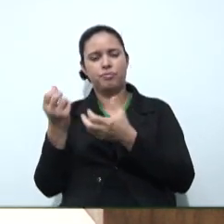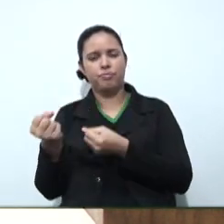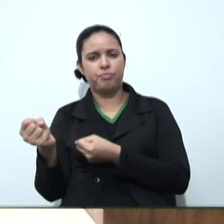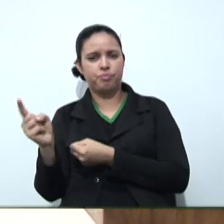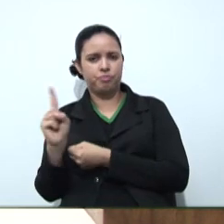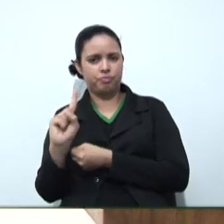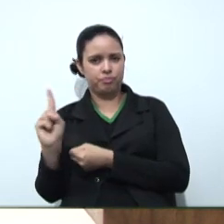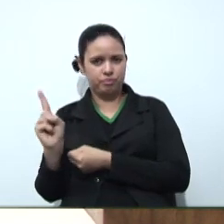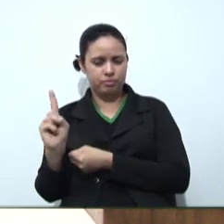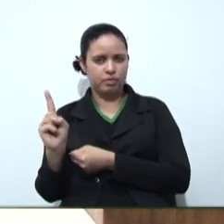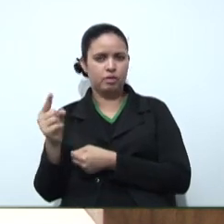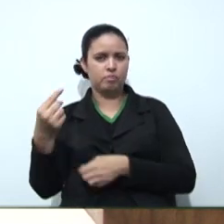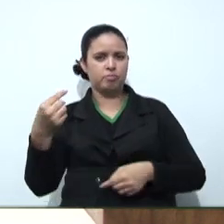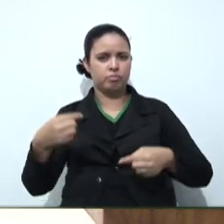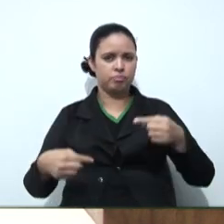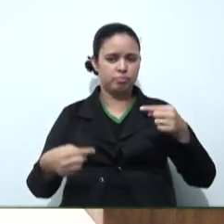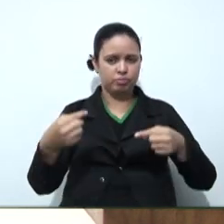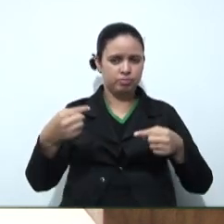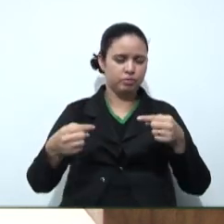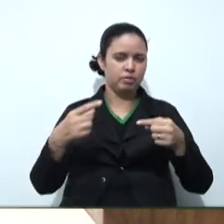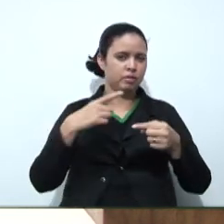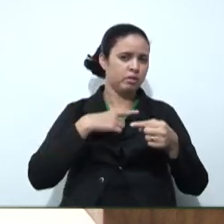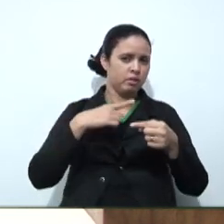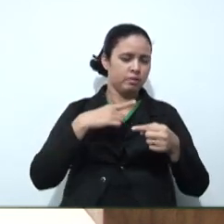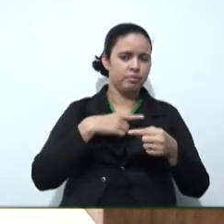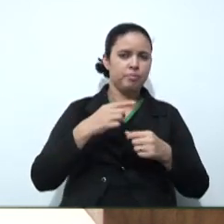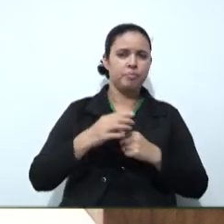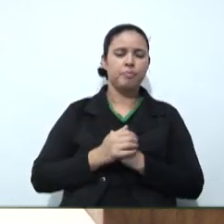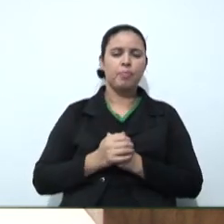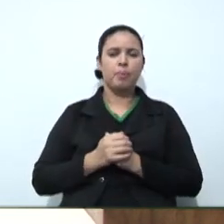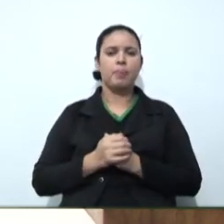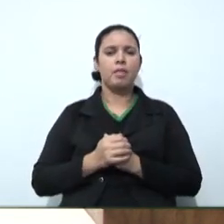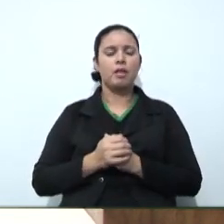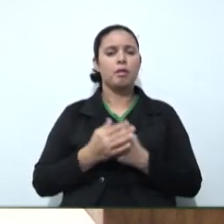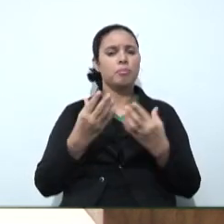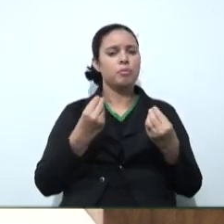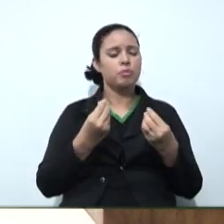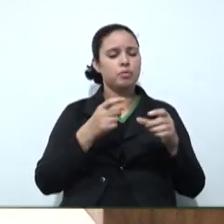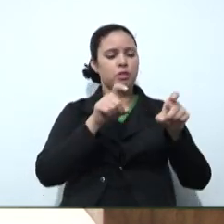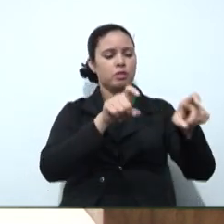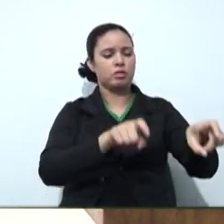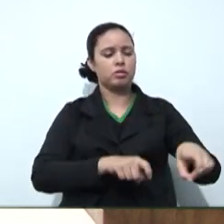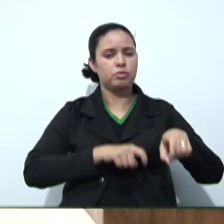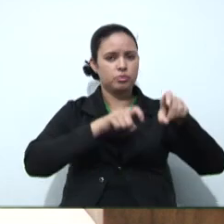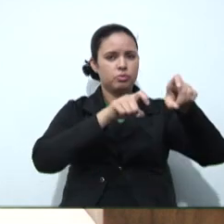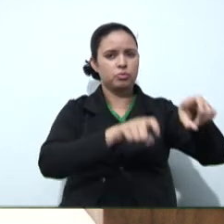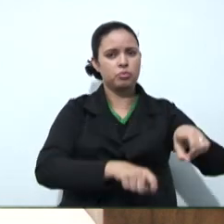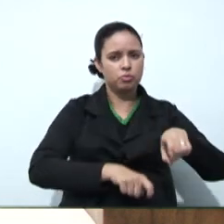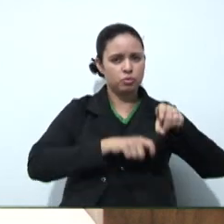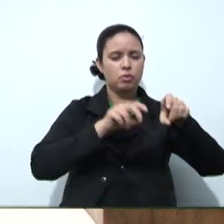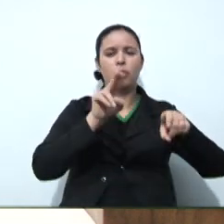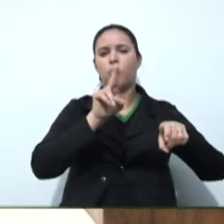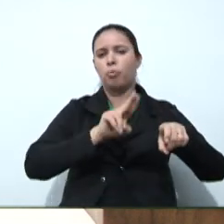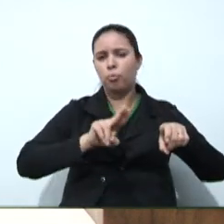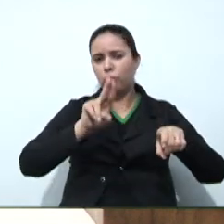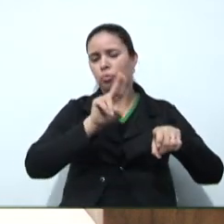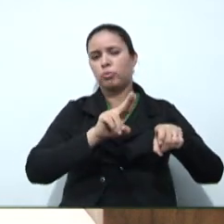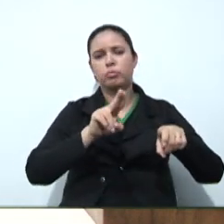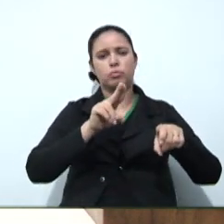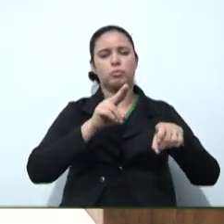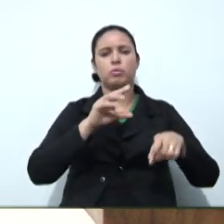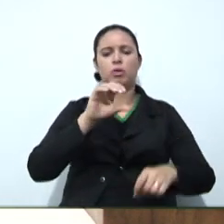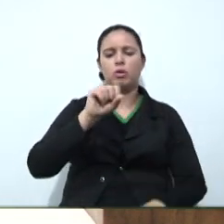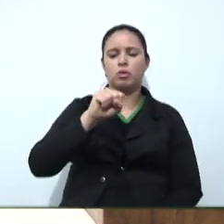produção, não é? Da produção no campo, como grandes cultivos de soja, de milho, de arroz, entre